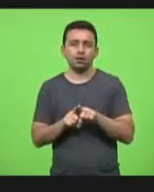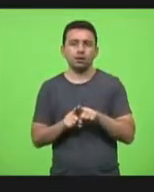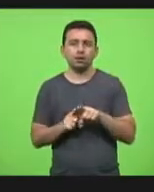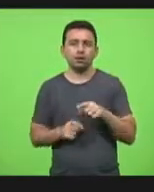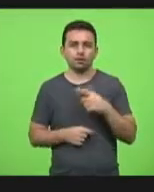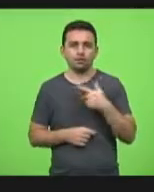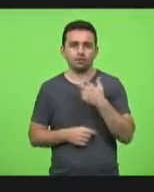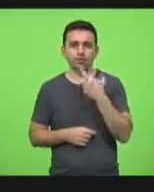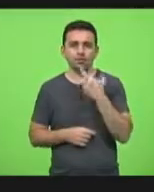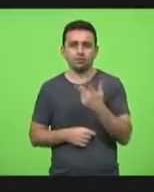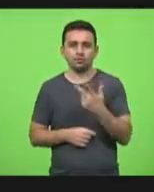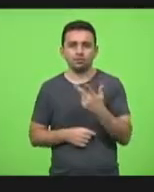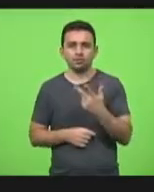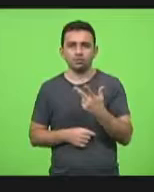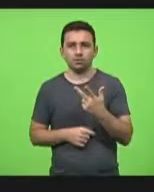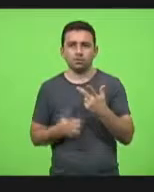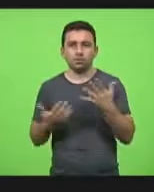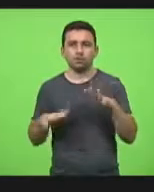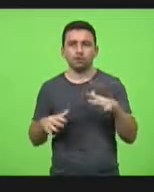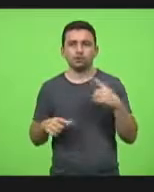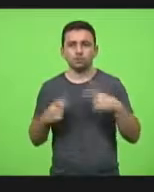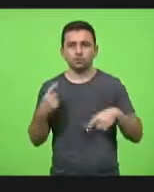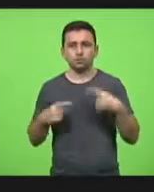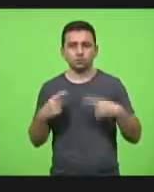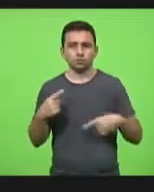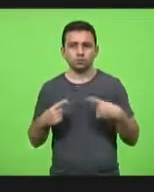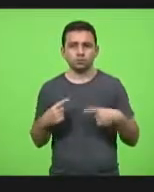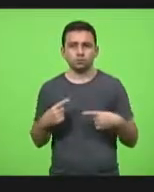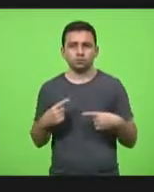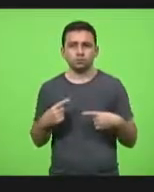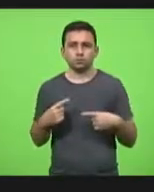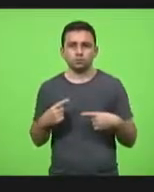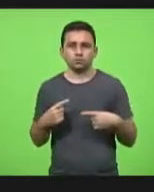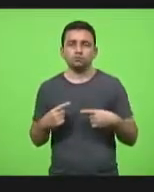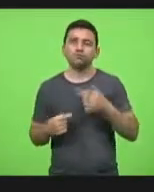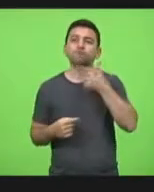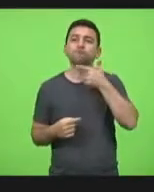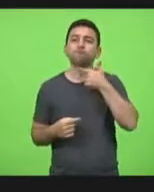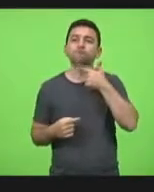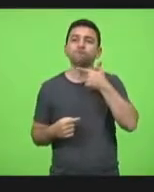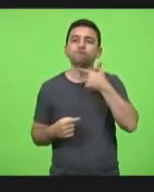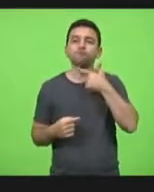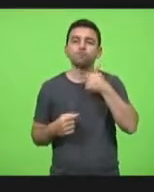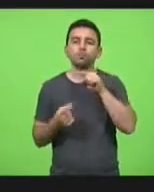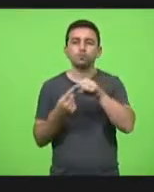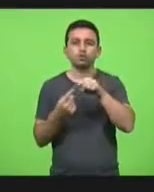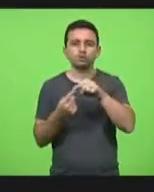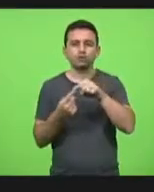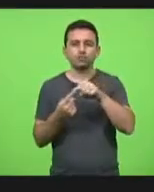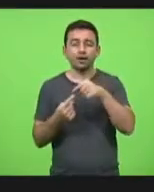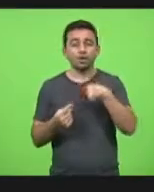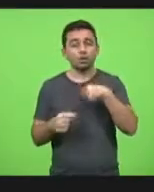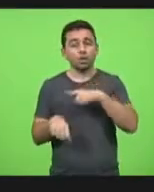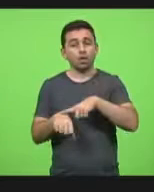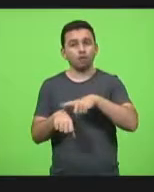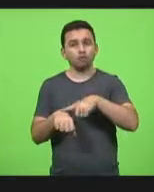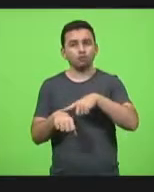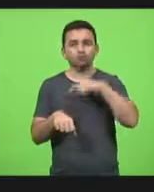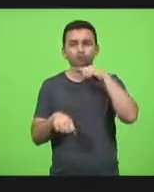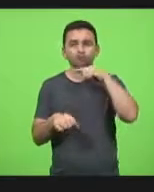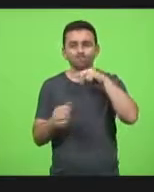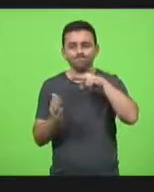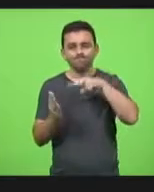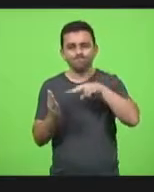não quero de forma nenhuma aqui discutir as intenções da autoria dele, porém eu não tive tempo de apreciar esse